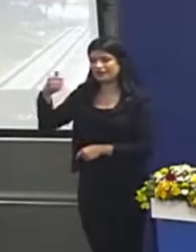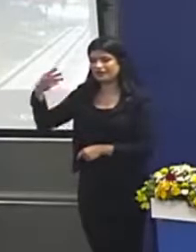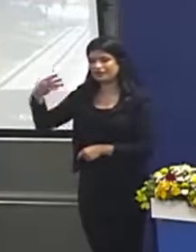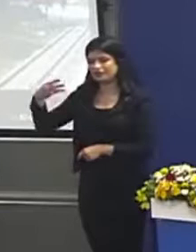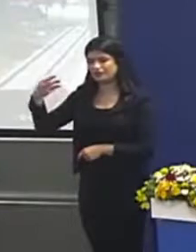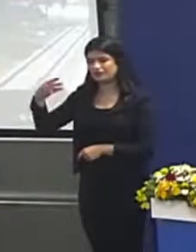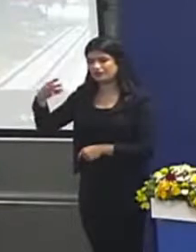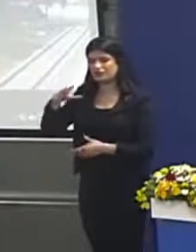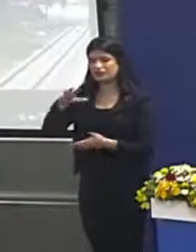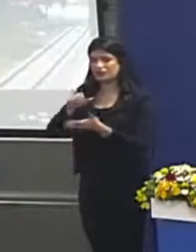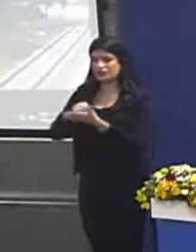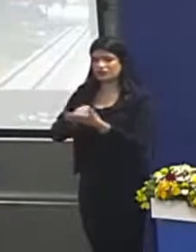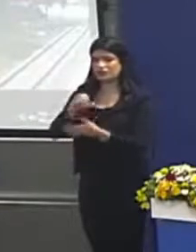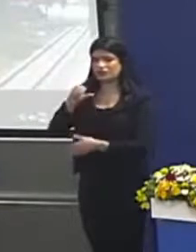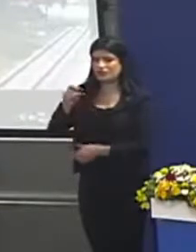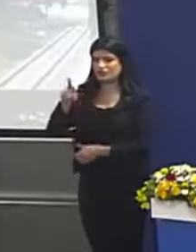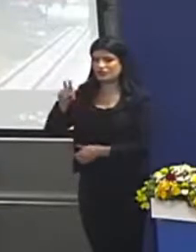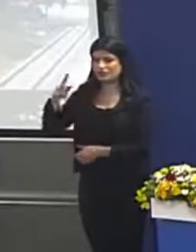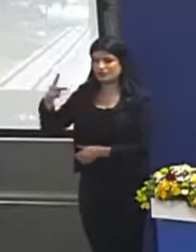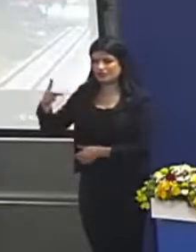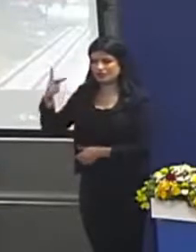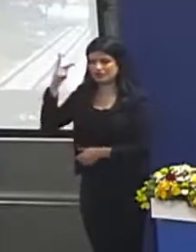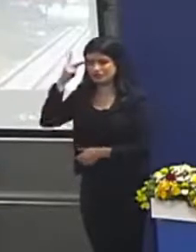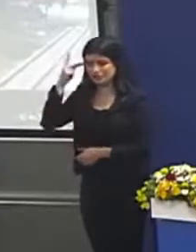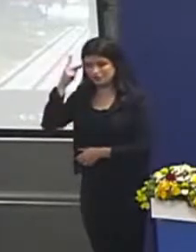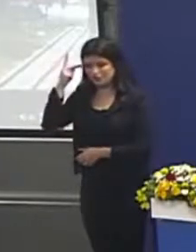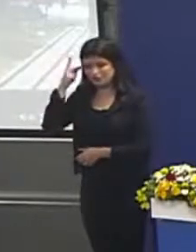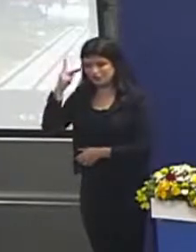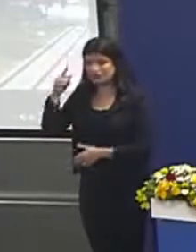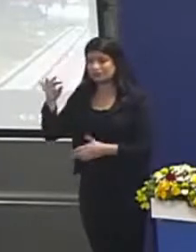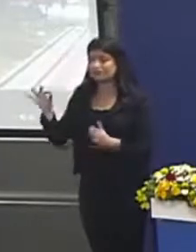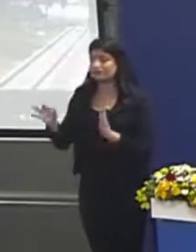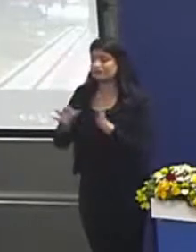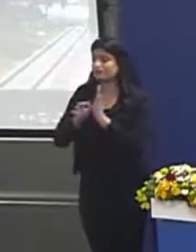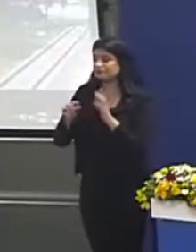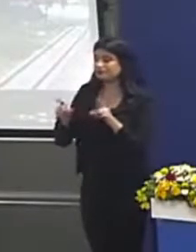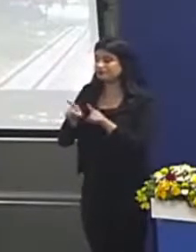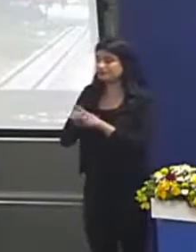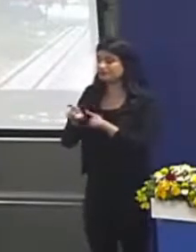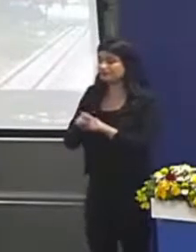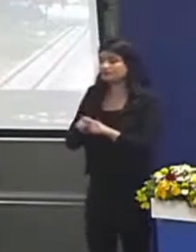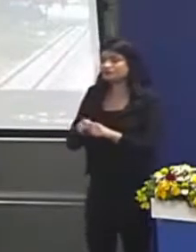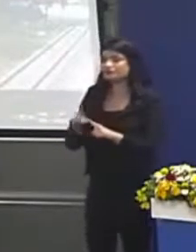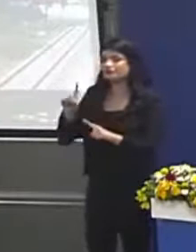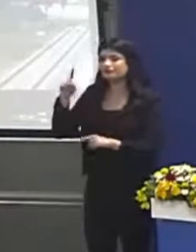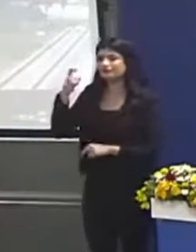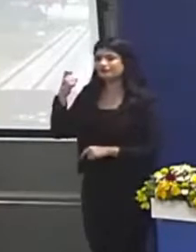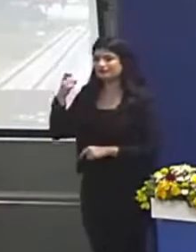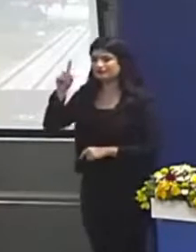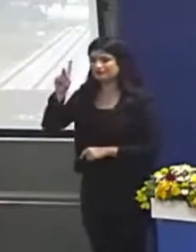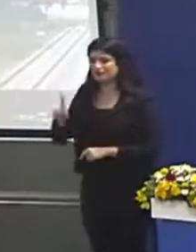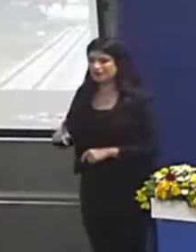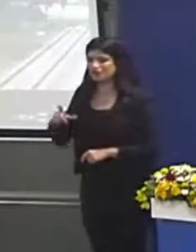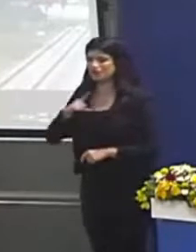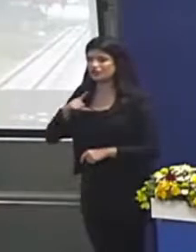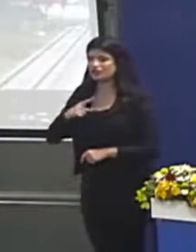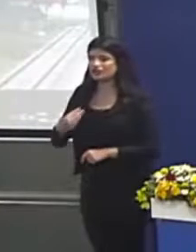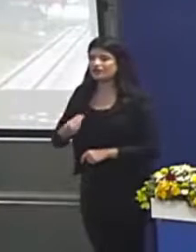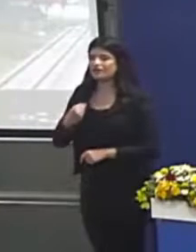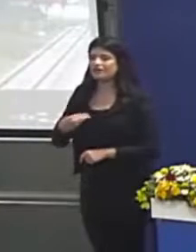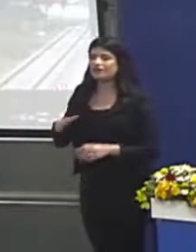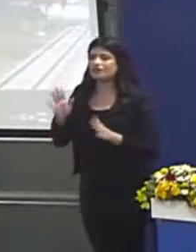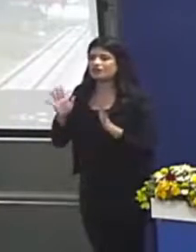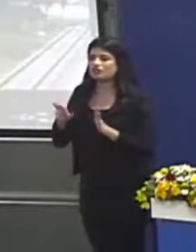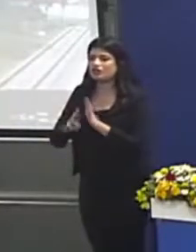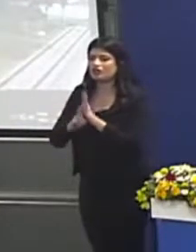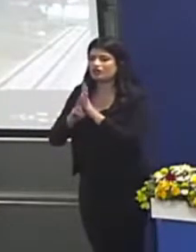no CRP São Paulo. Quero destacar ainda as ex-presidentas que o CRP São Paulo já teve